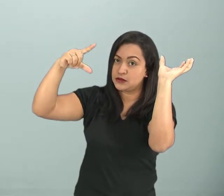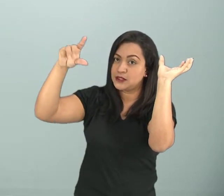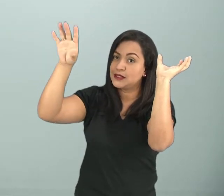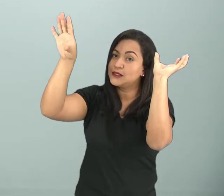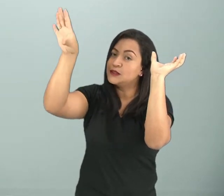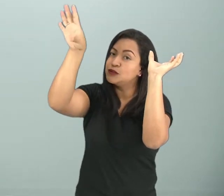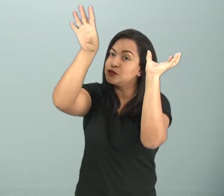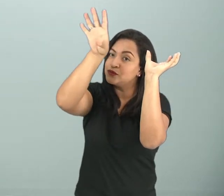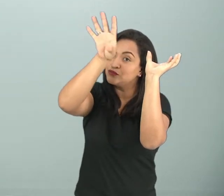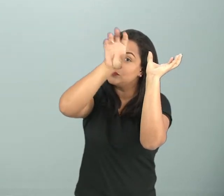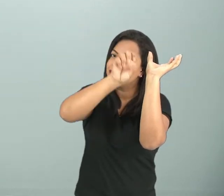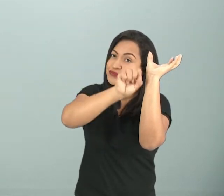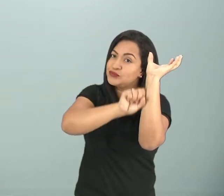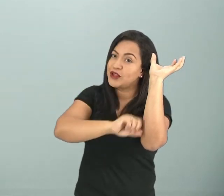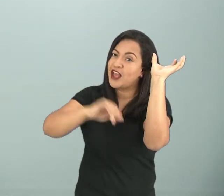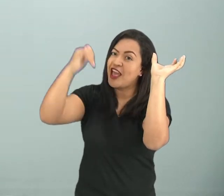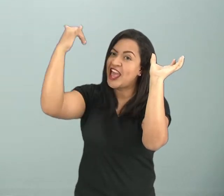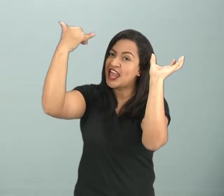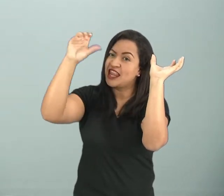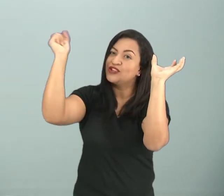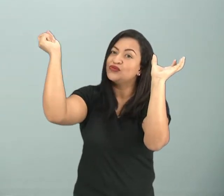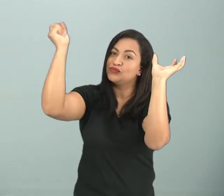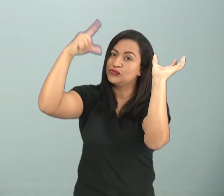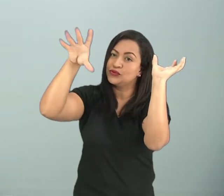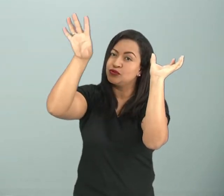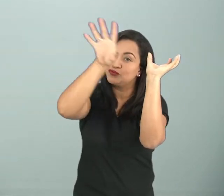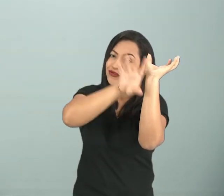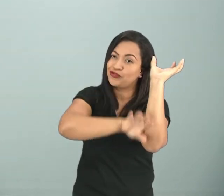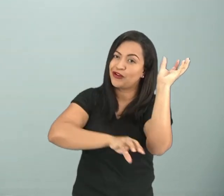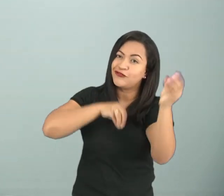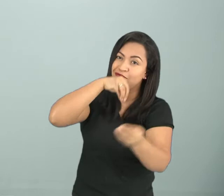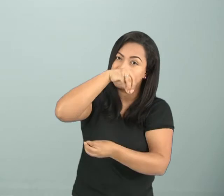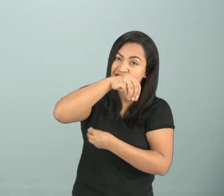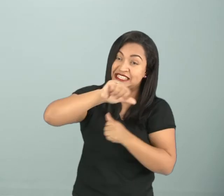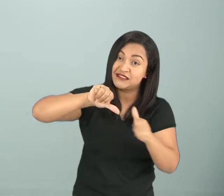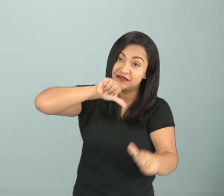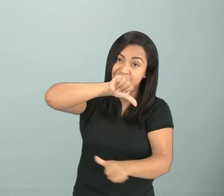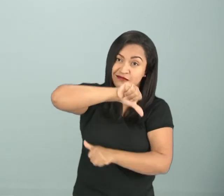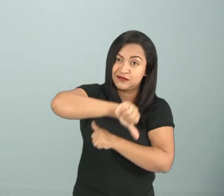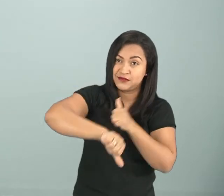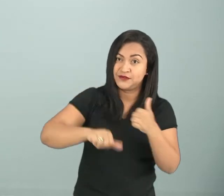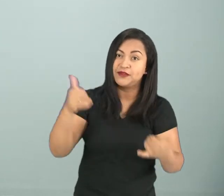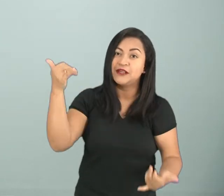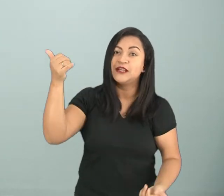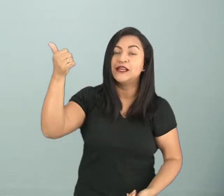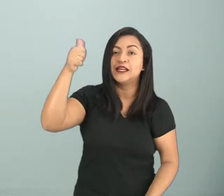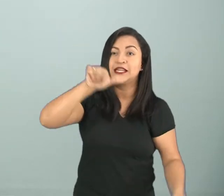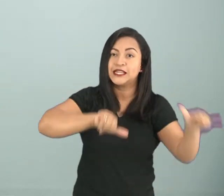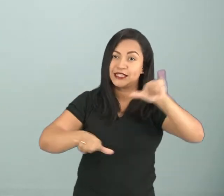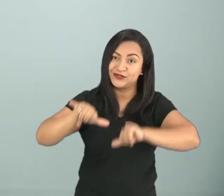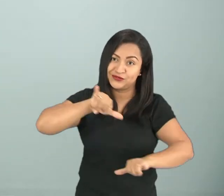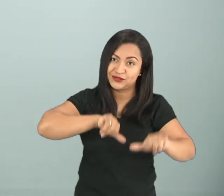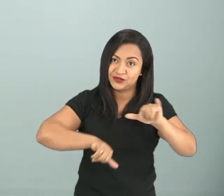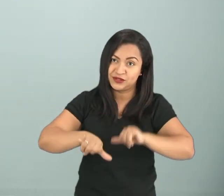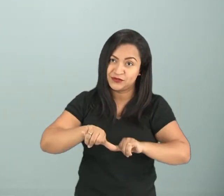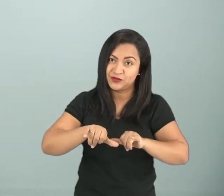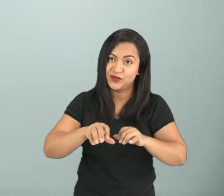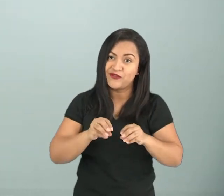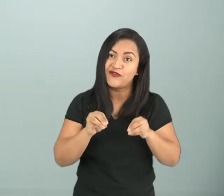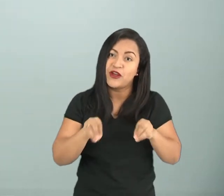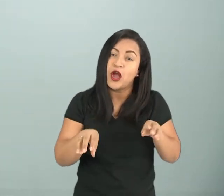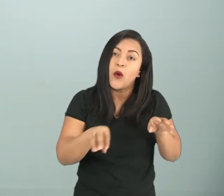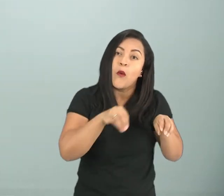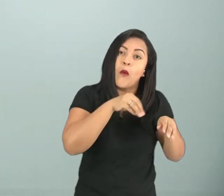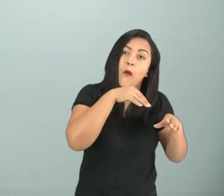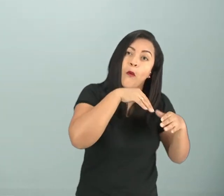energia luminosa ela vai ser convertida em energia química, que vai ficar armazenada na glicose, naquele açúcar, e